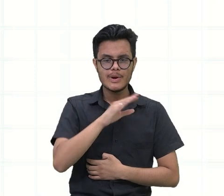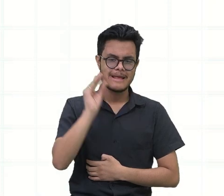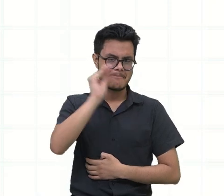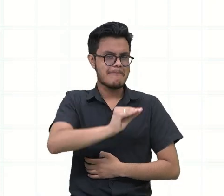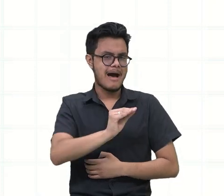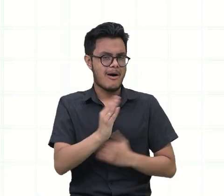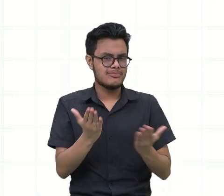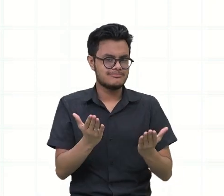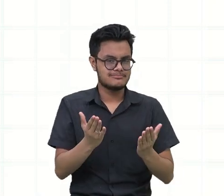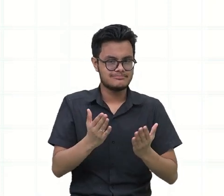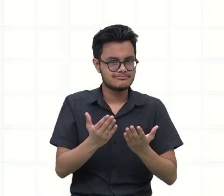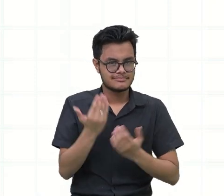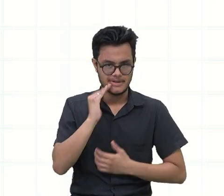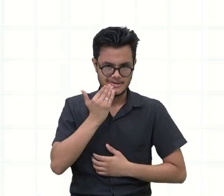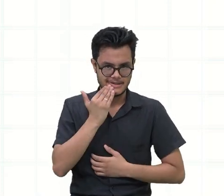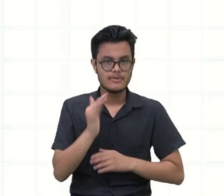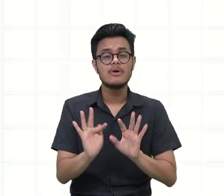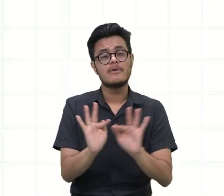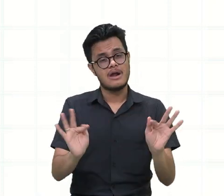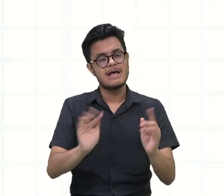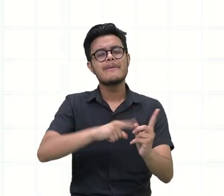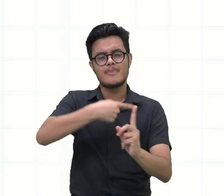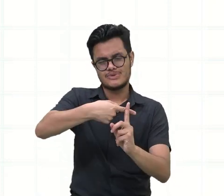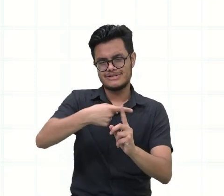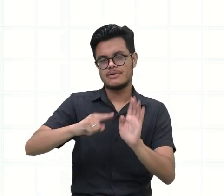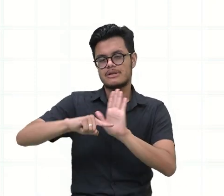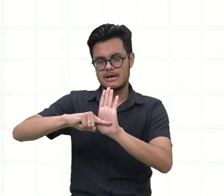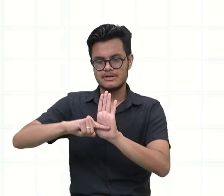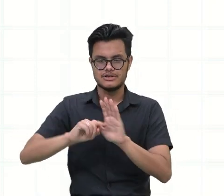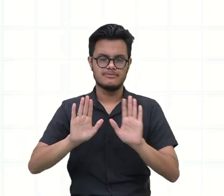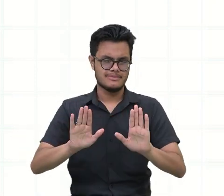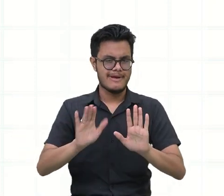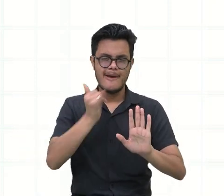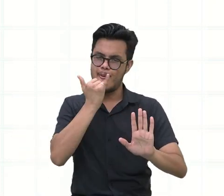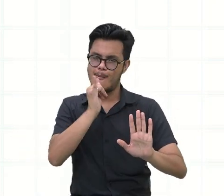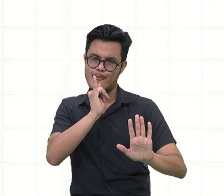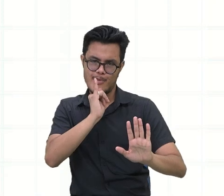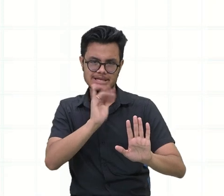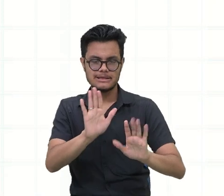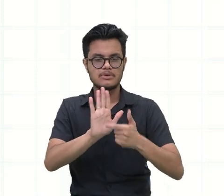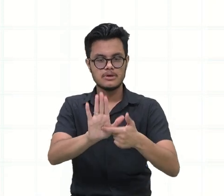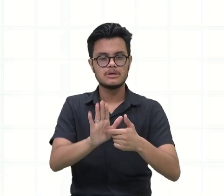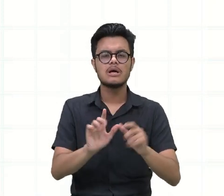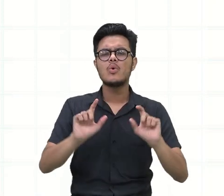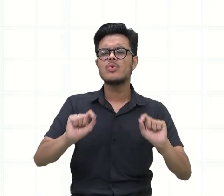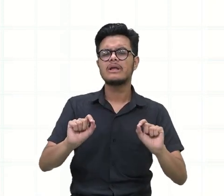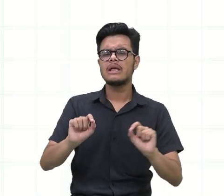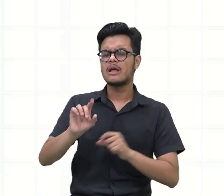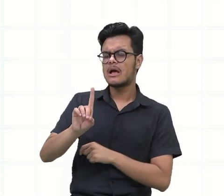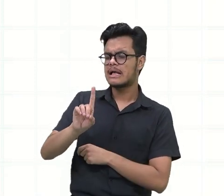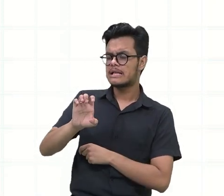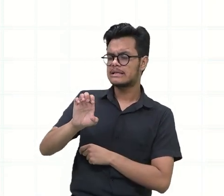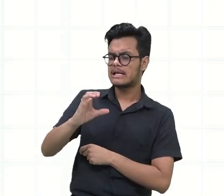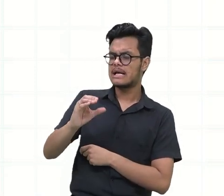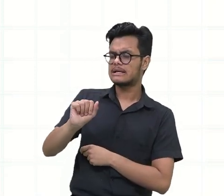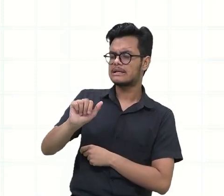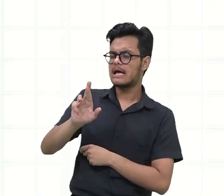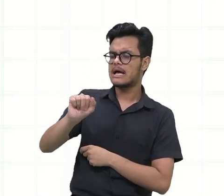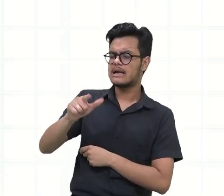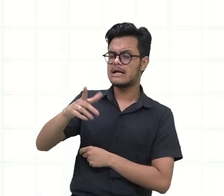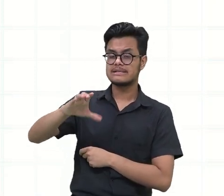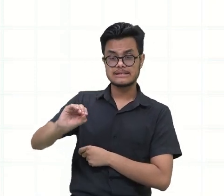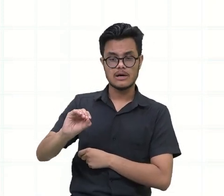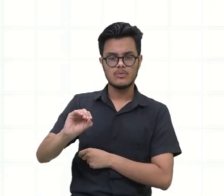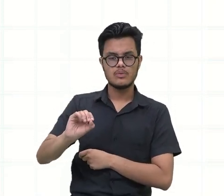declaração afirmativa ou uma declaração negativa. O que é uma declaração? É uma afirmação, você